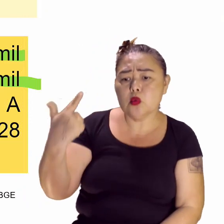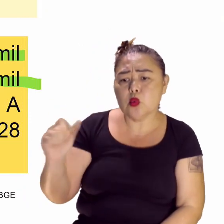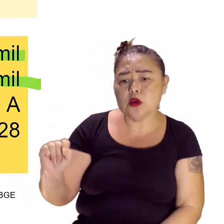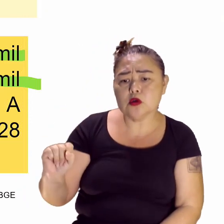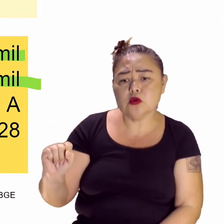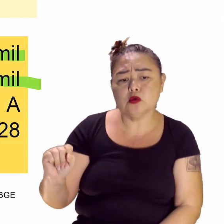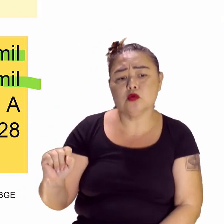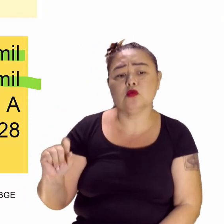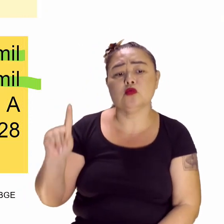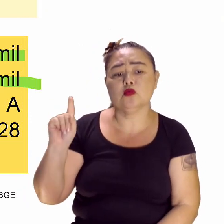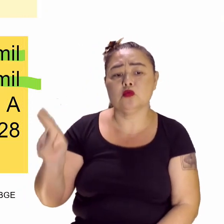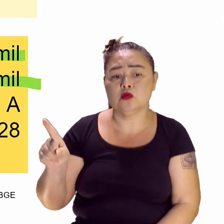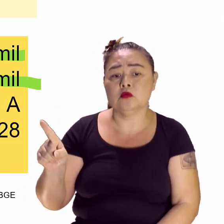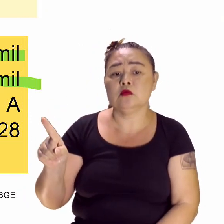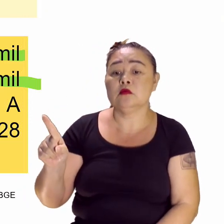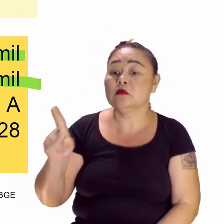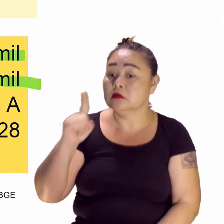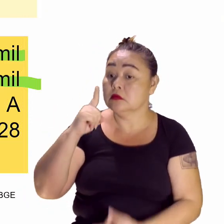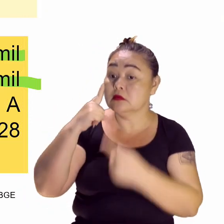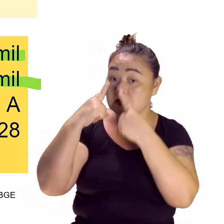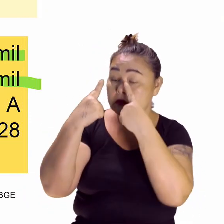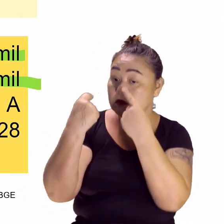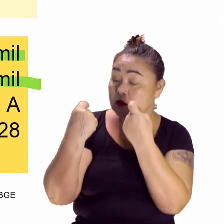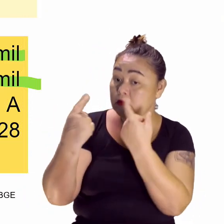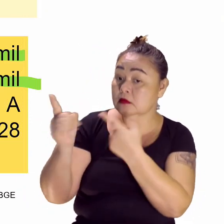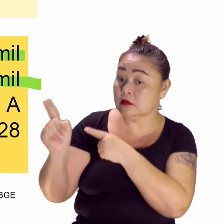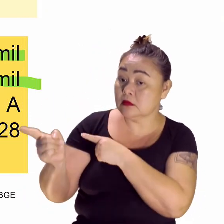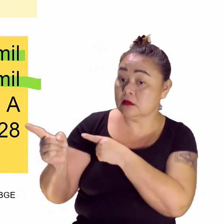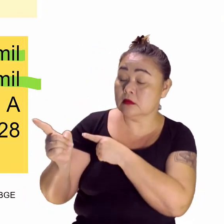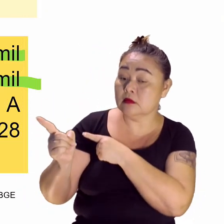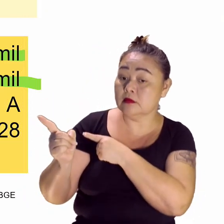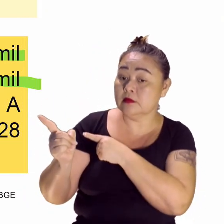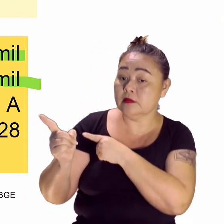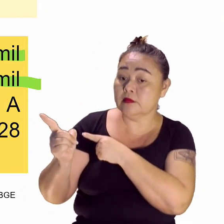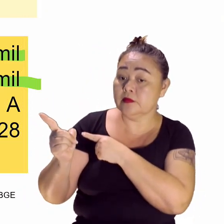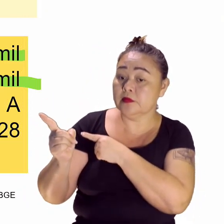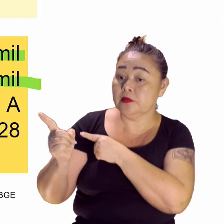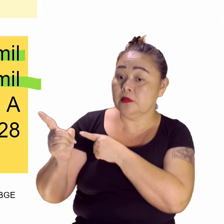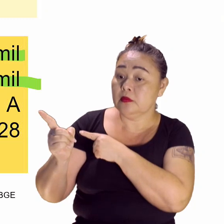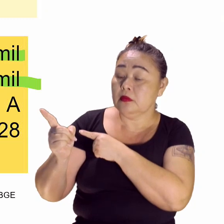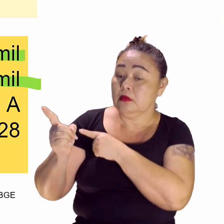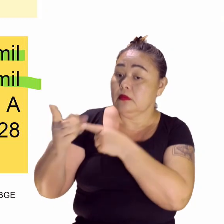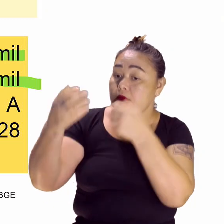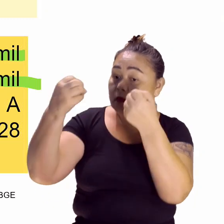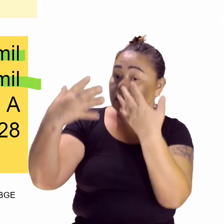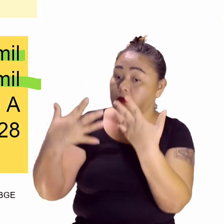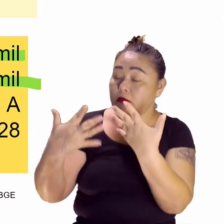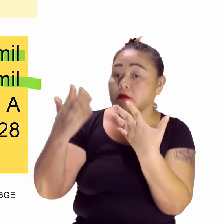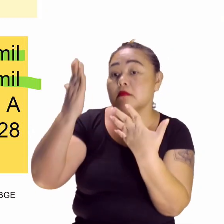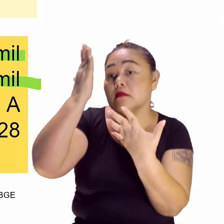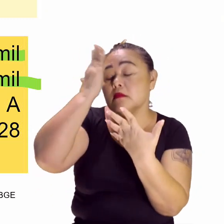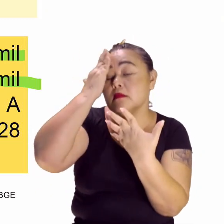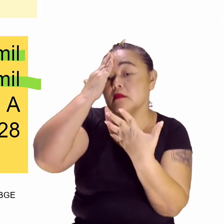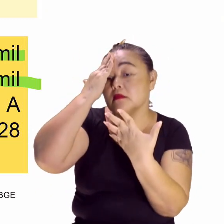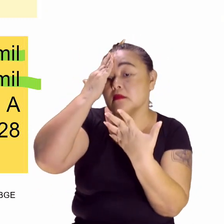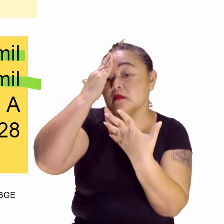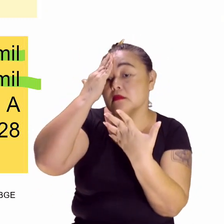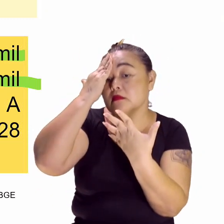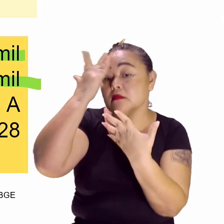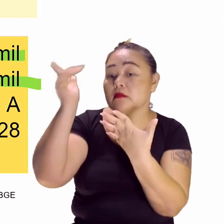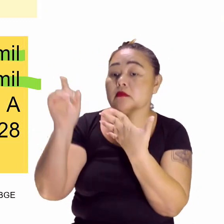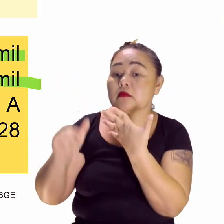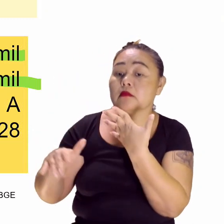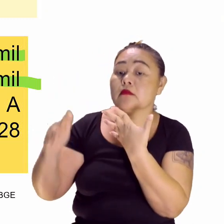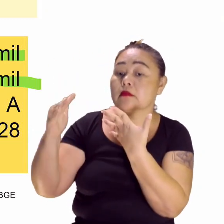toneladas então interessante essa sua observação porque a gente já sabe qual é a vocação